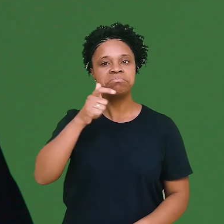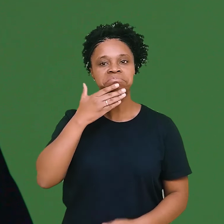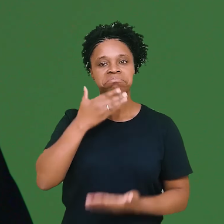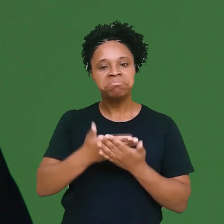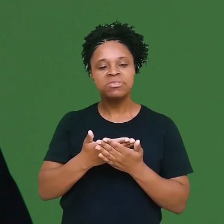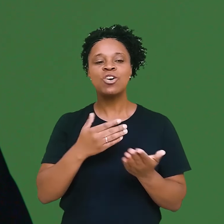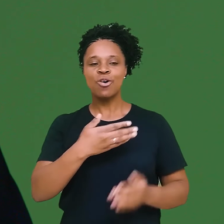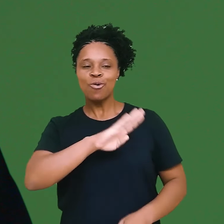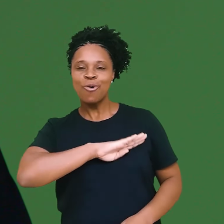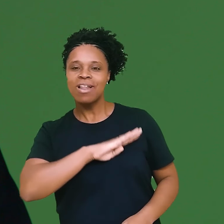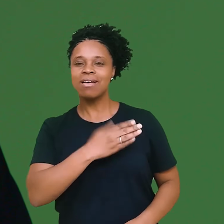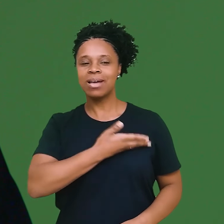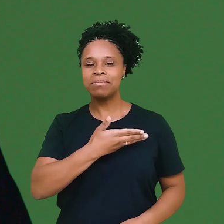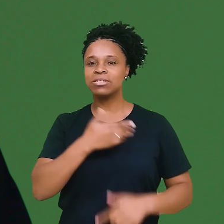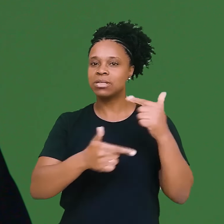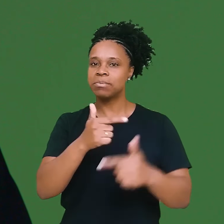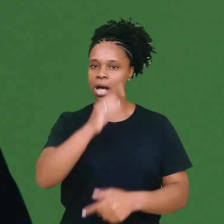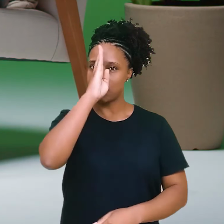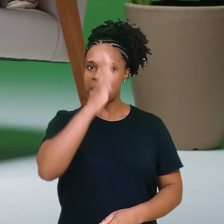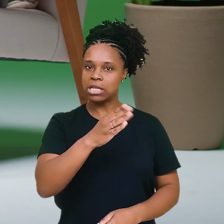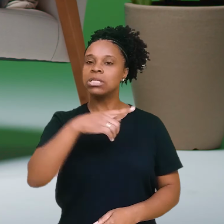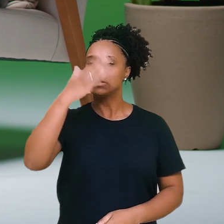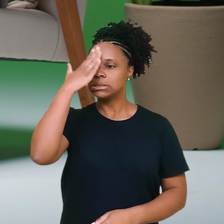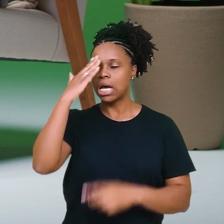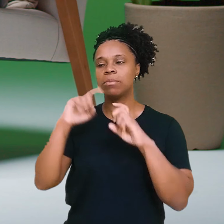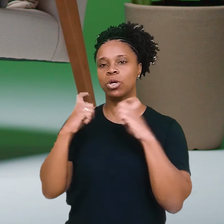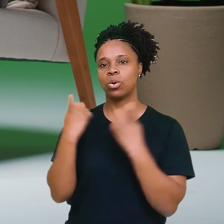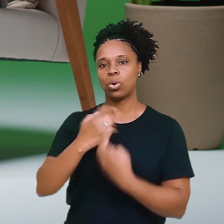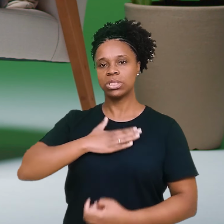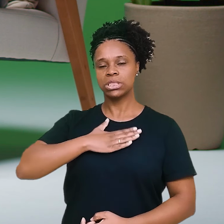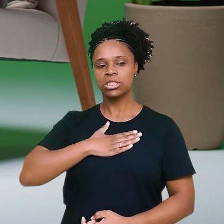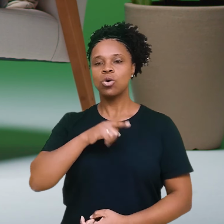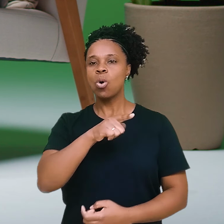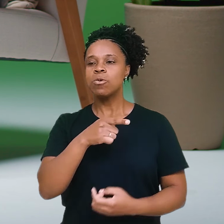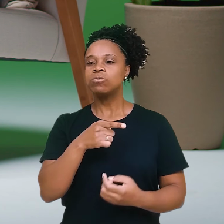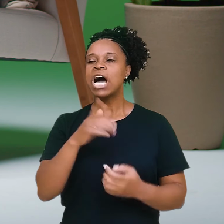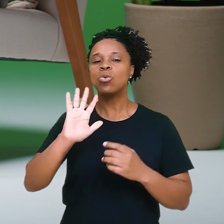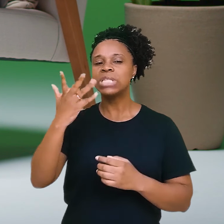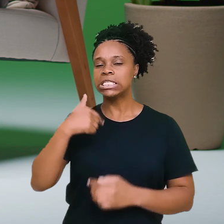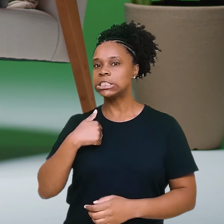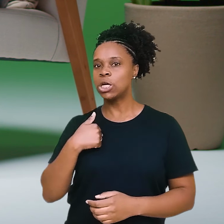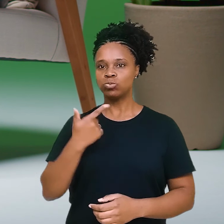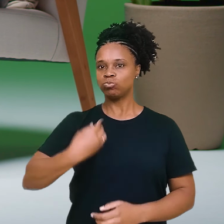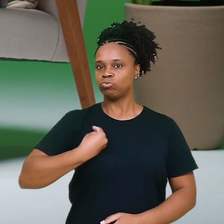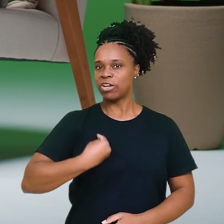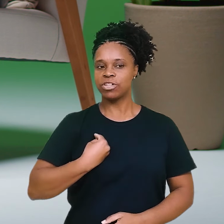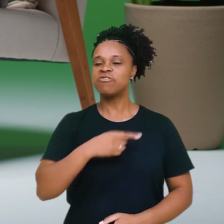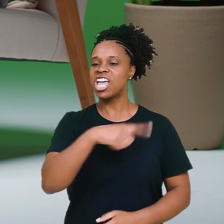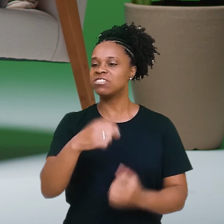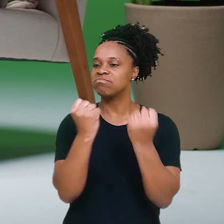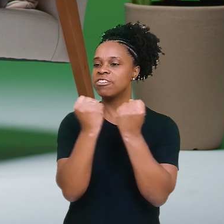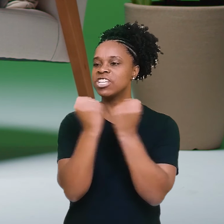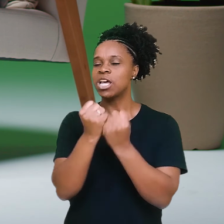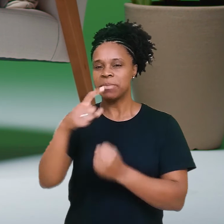de trabalho, amigos e colegas de trabalho héteros que sabiam da minha orientação e que em momentos em que eu não estava presente, eles estavam